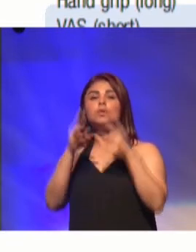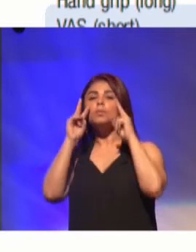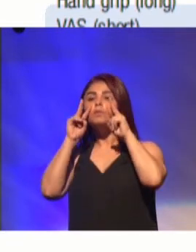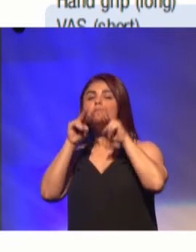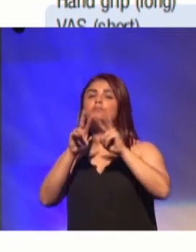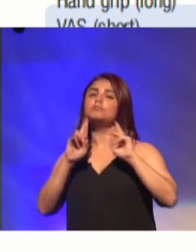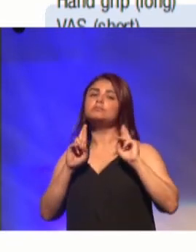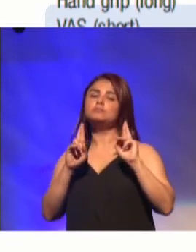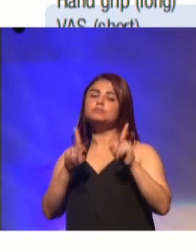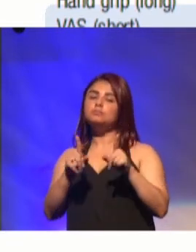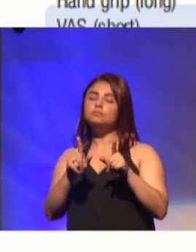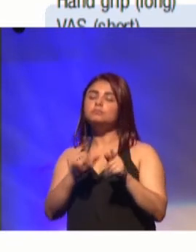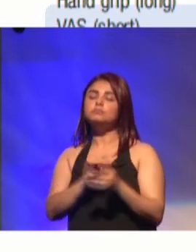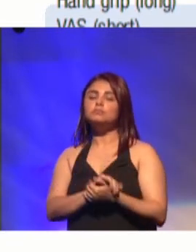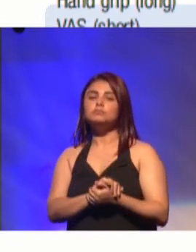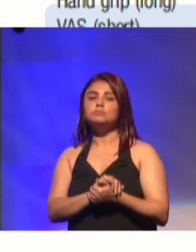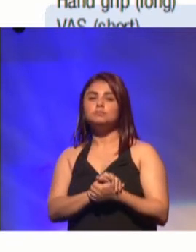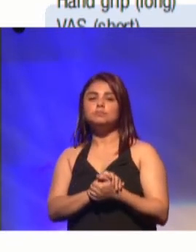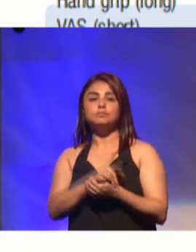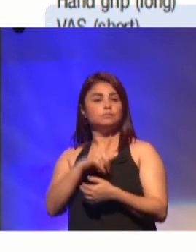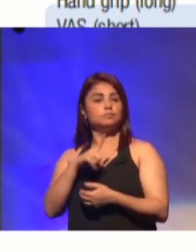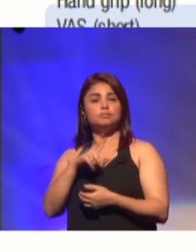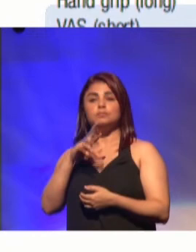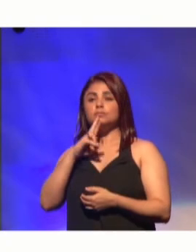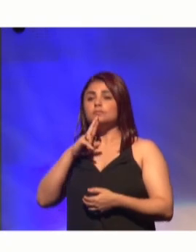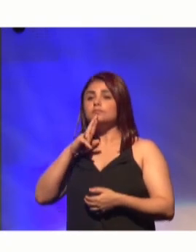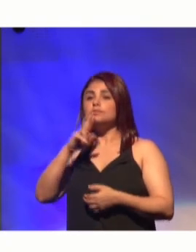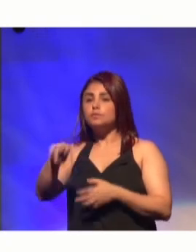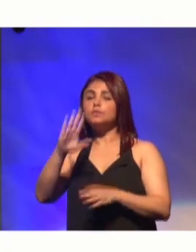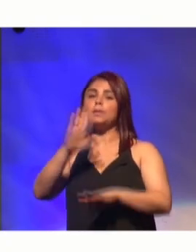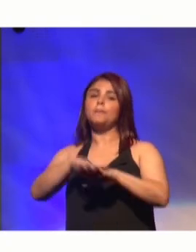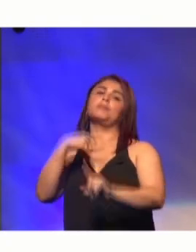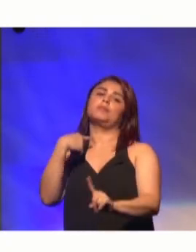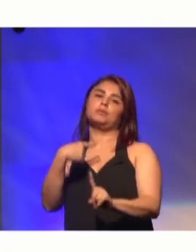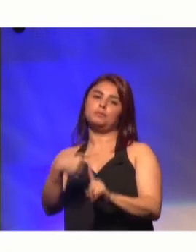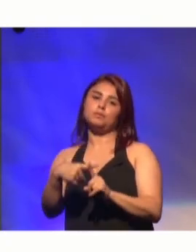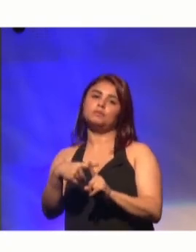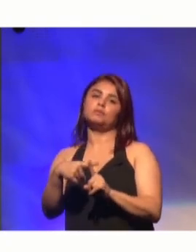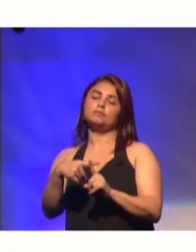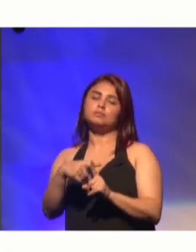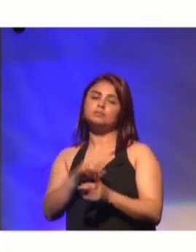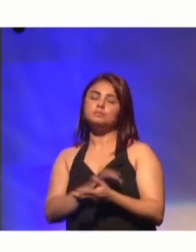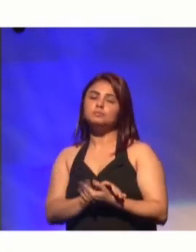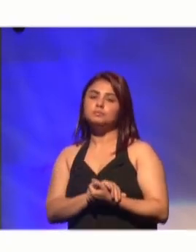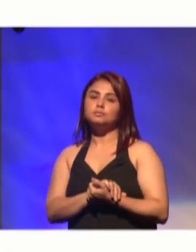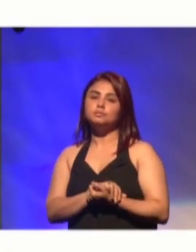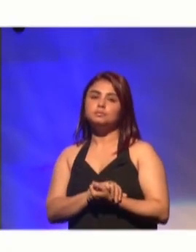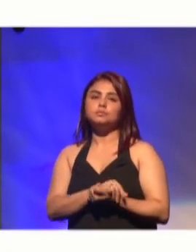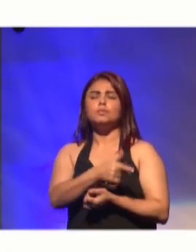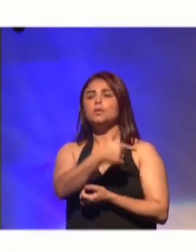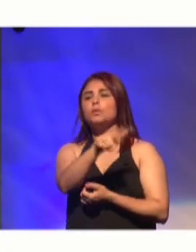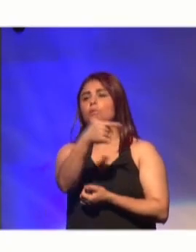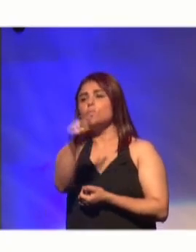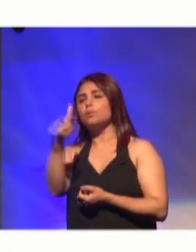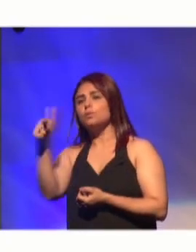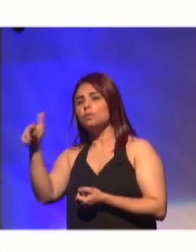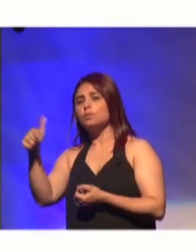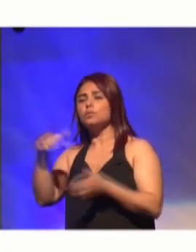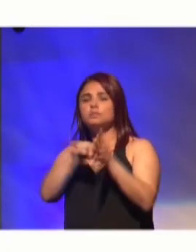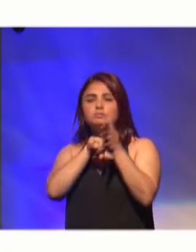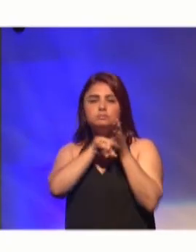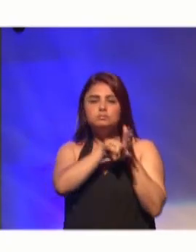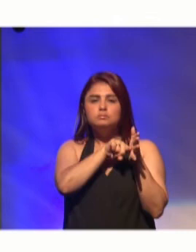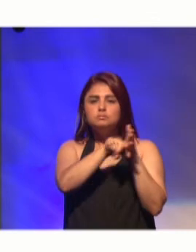visão. Esse tem resultados mais positivos. Outros trabalhos na